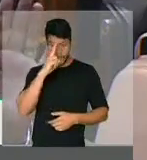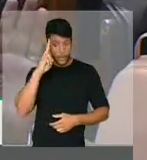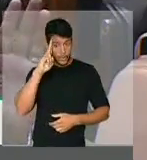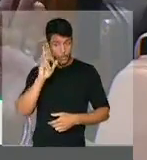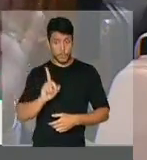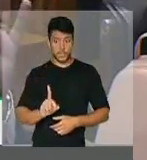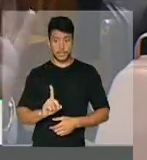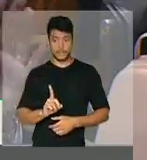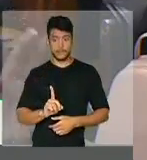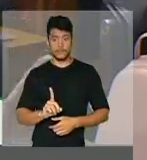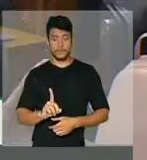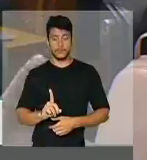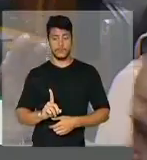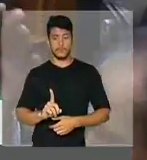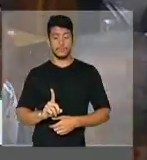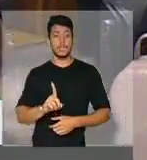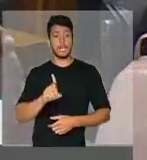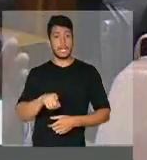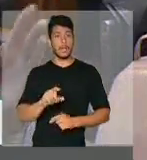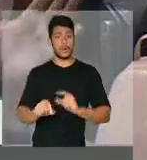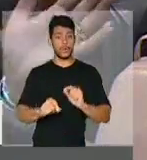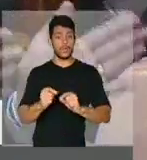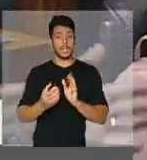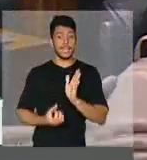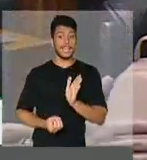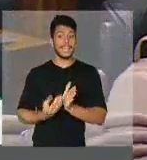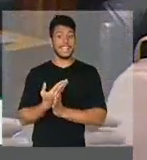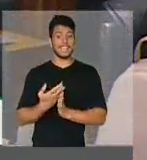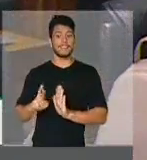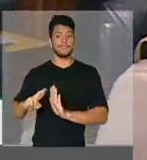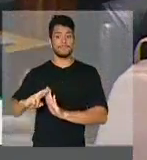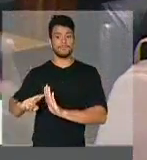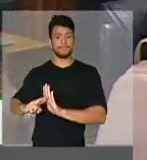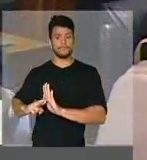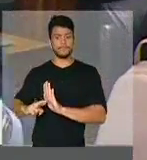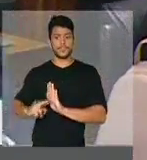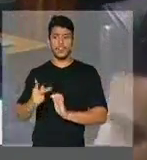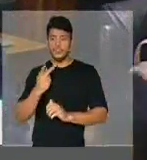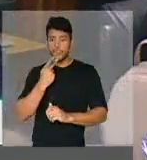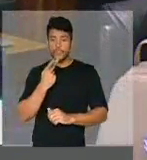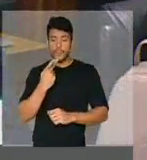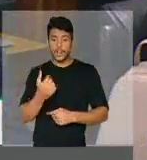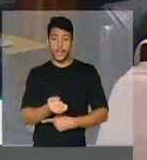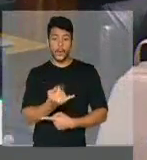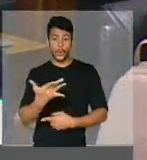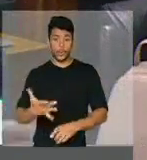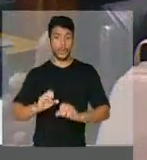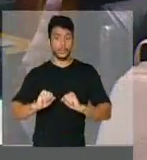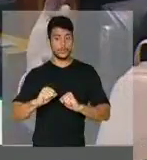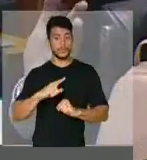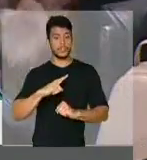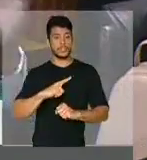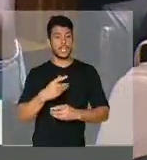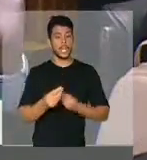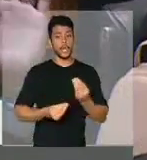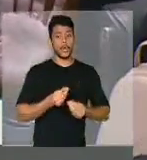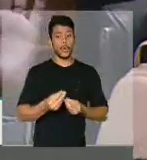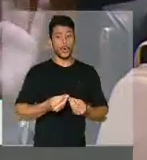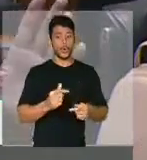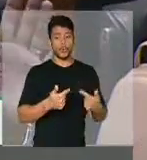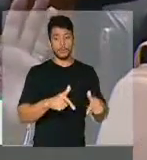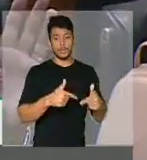Pelo contrário, regulamentação é um prefeito dizer quantos Uber vai poder ter na cidade, como que eles vão trabalhar. Isso